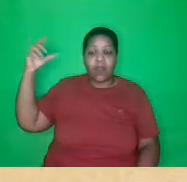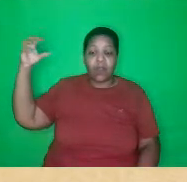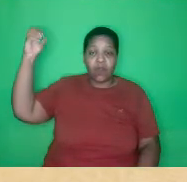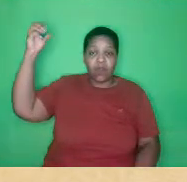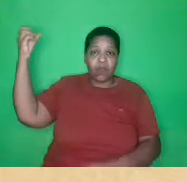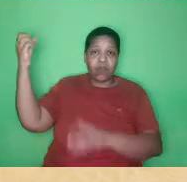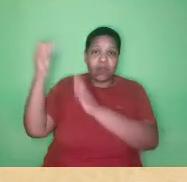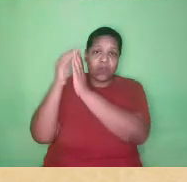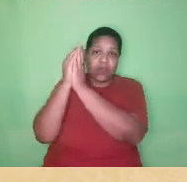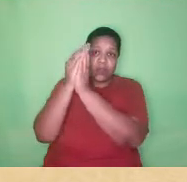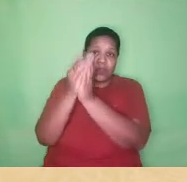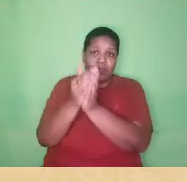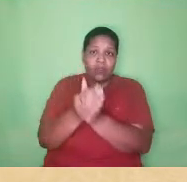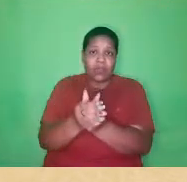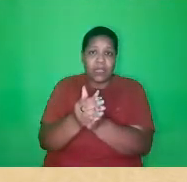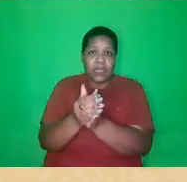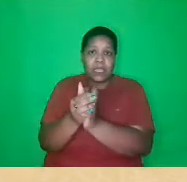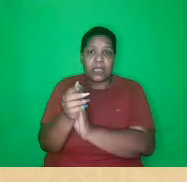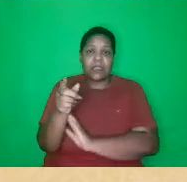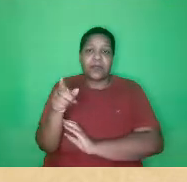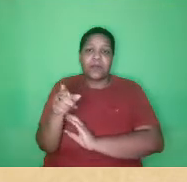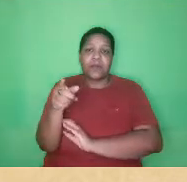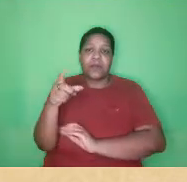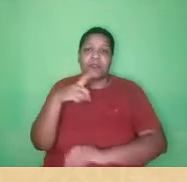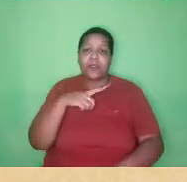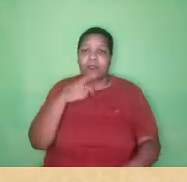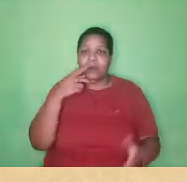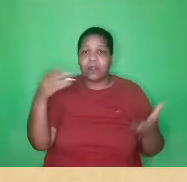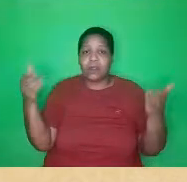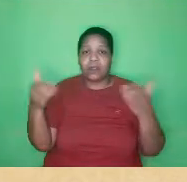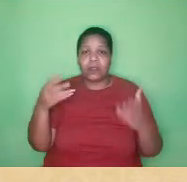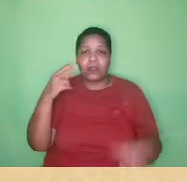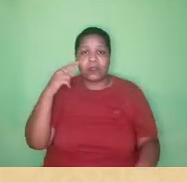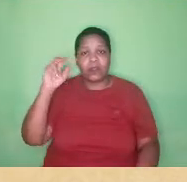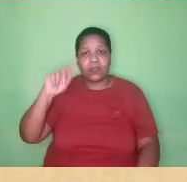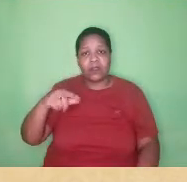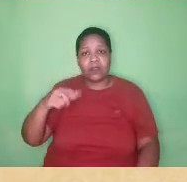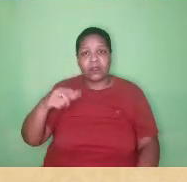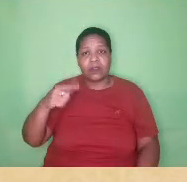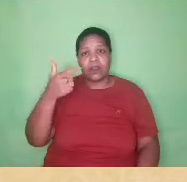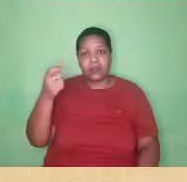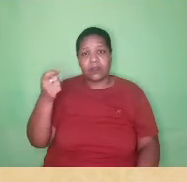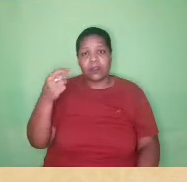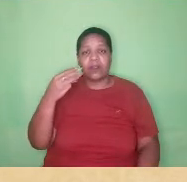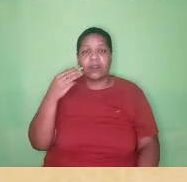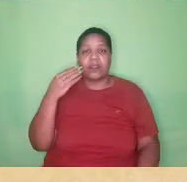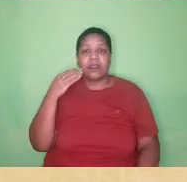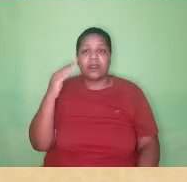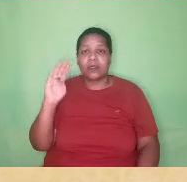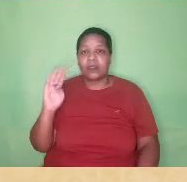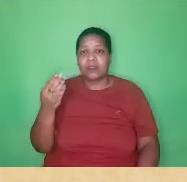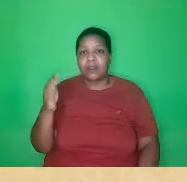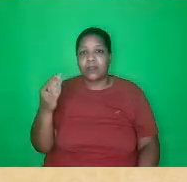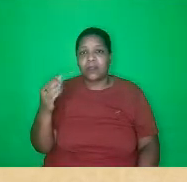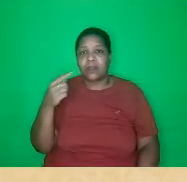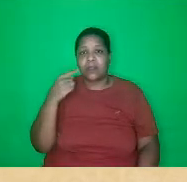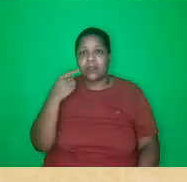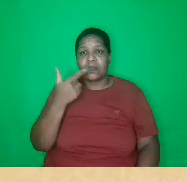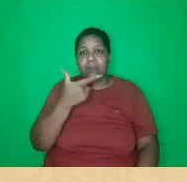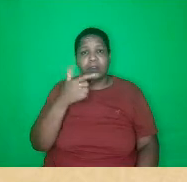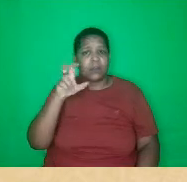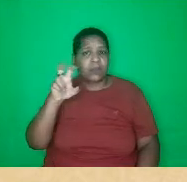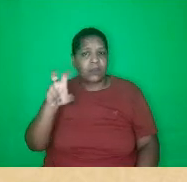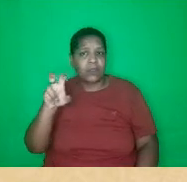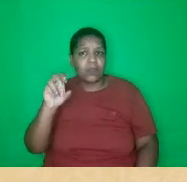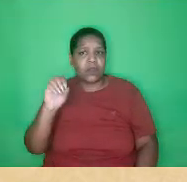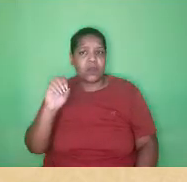se fala, né, já se falou em 20 milhões, 25 milhões,